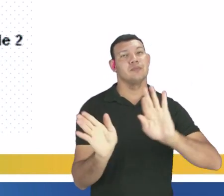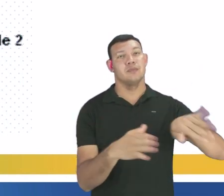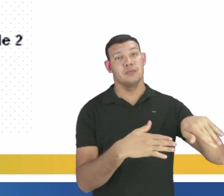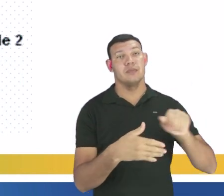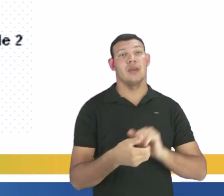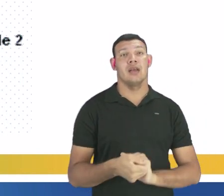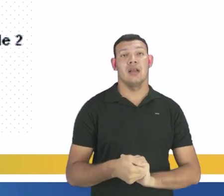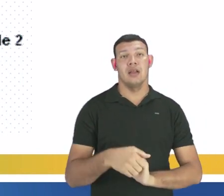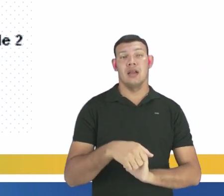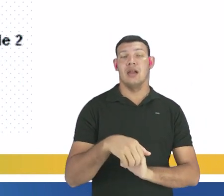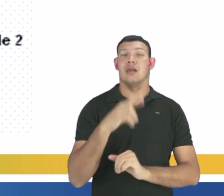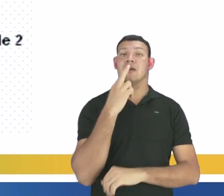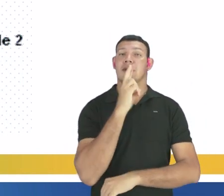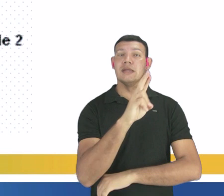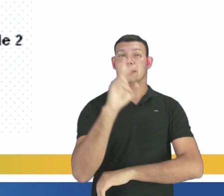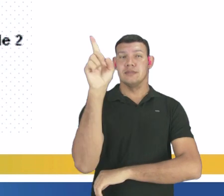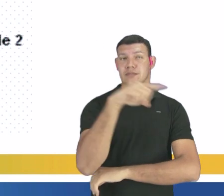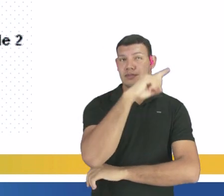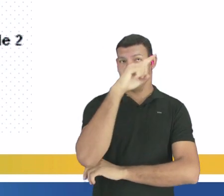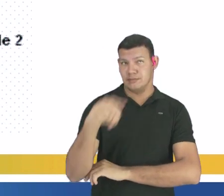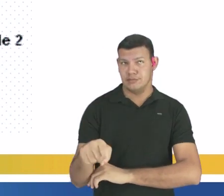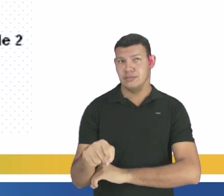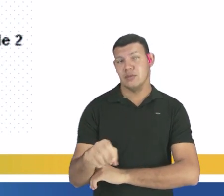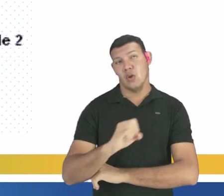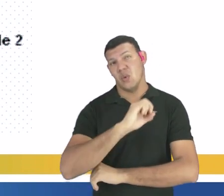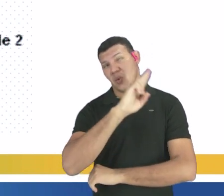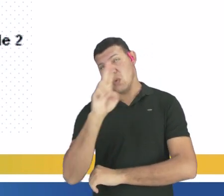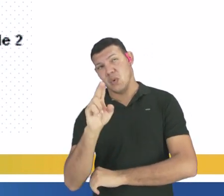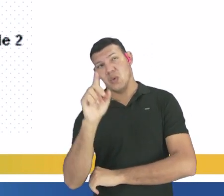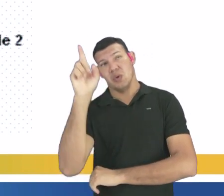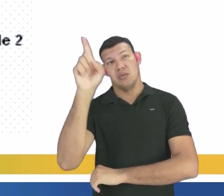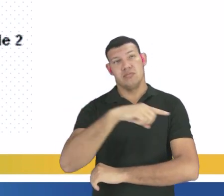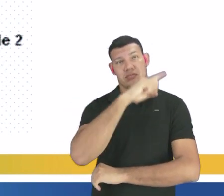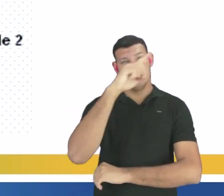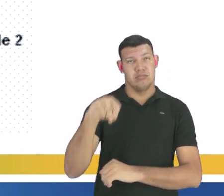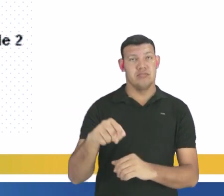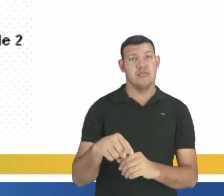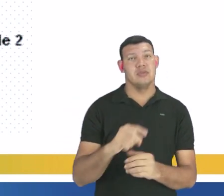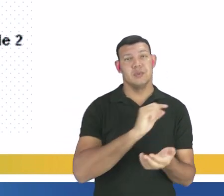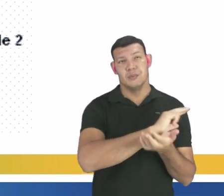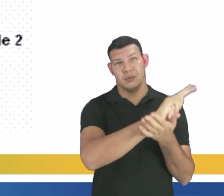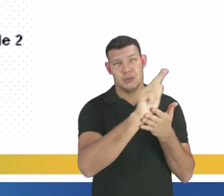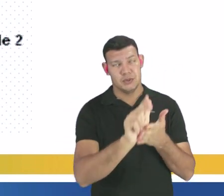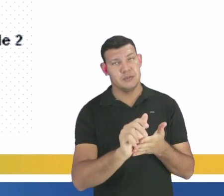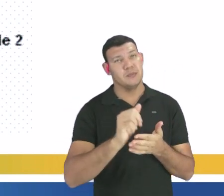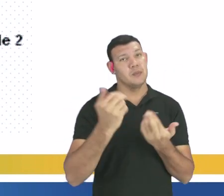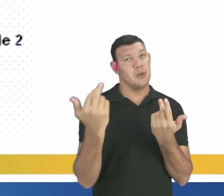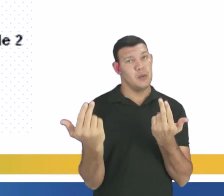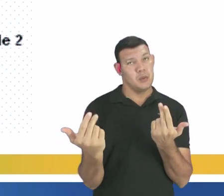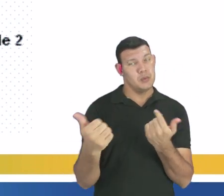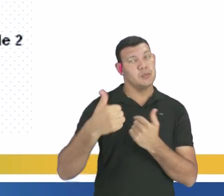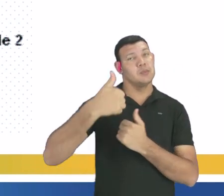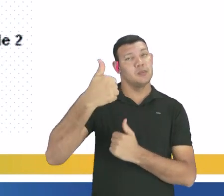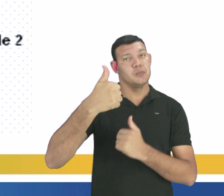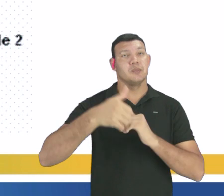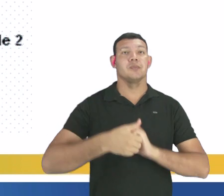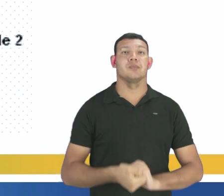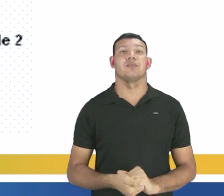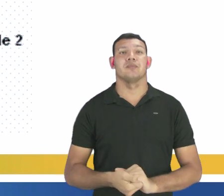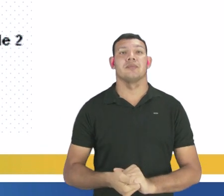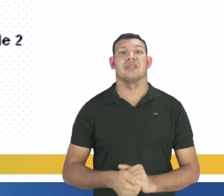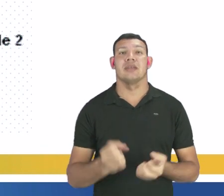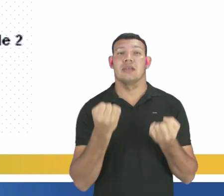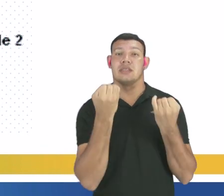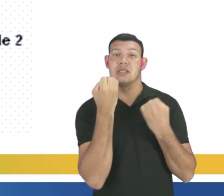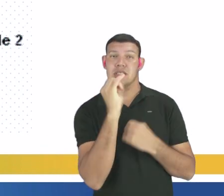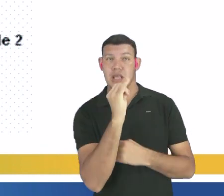raiz nula ou uma raiz nula de multiplicidade 1. Por quê? Quando eu pegar esse termo